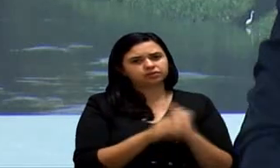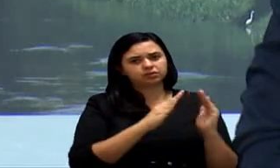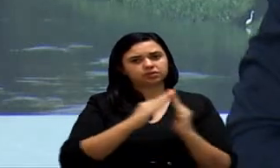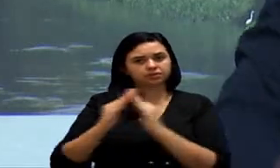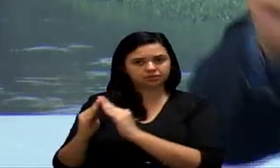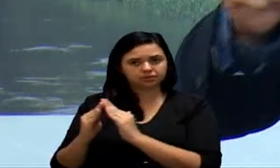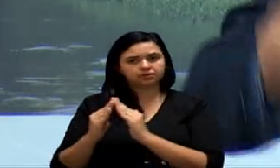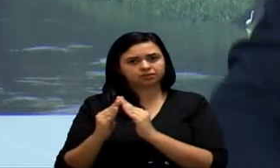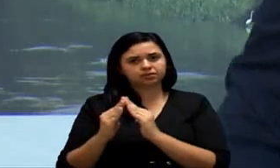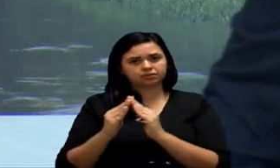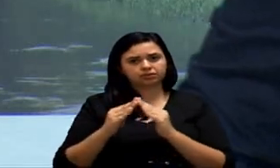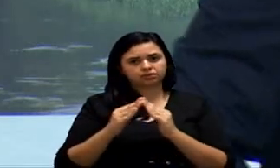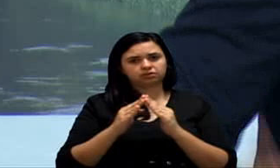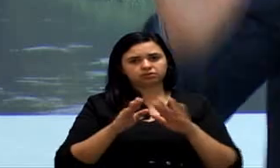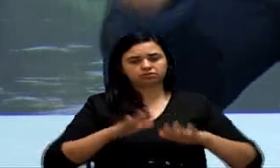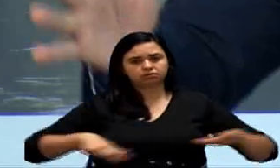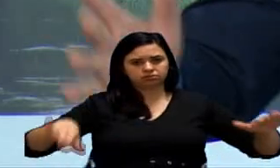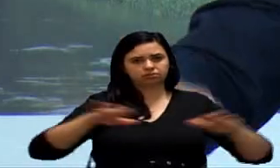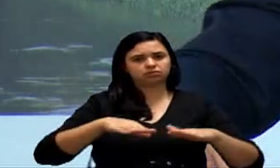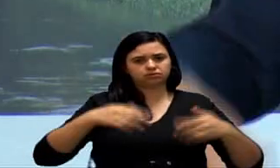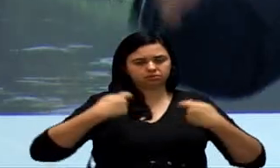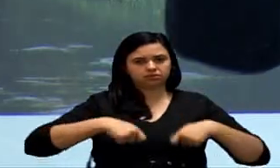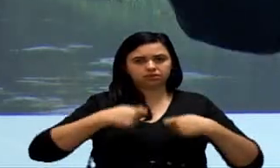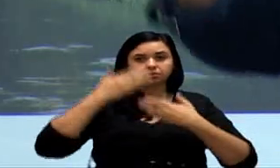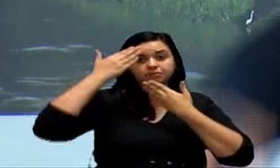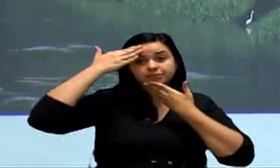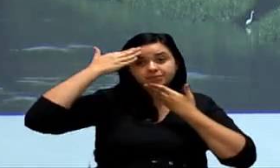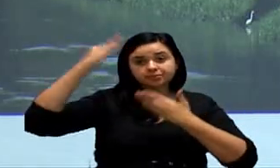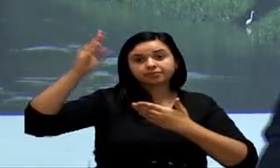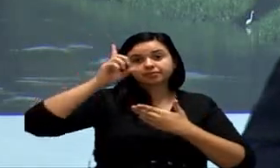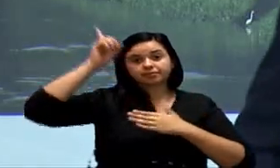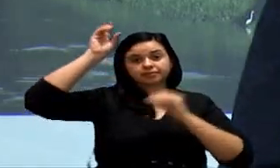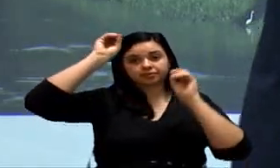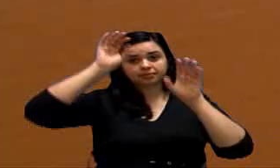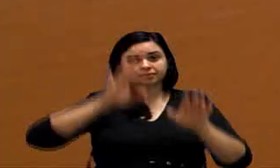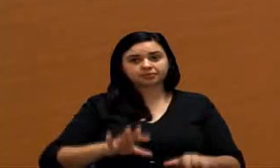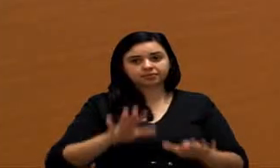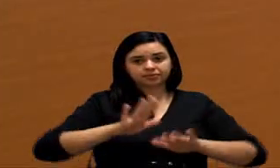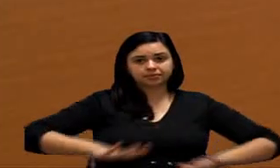está precisando, e em saúde também. Muito obrigado, que Deus abençoe a todos.